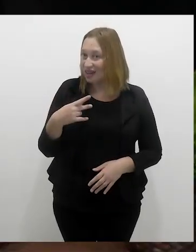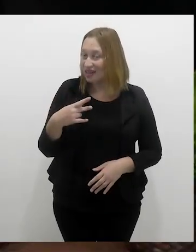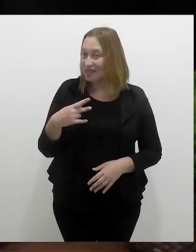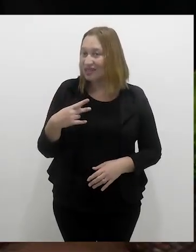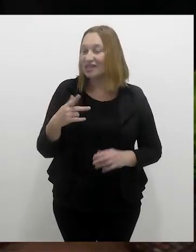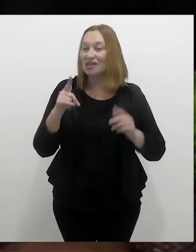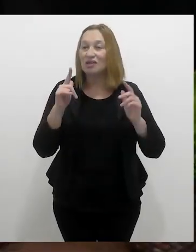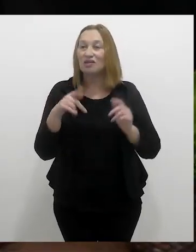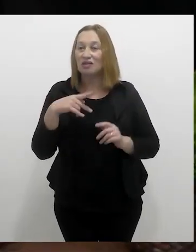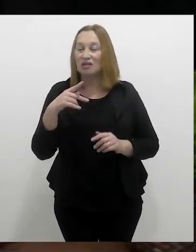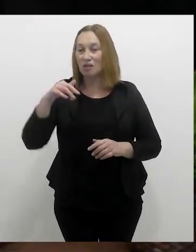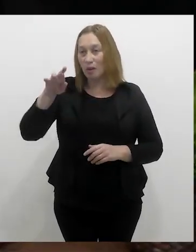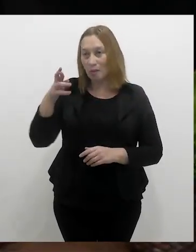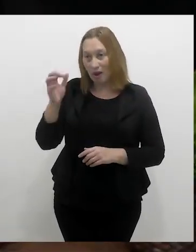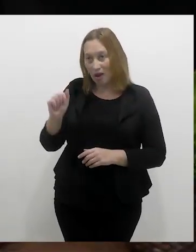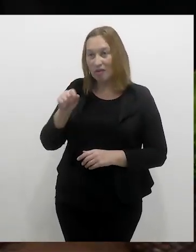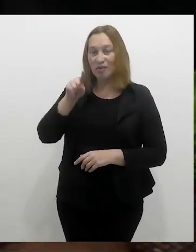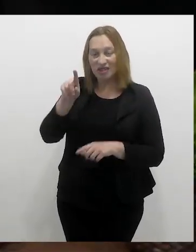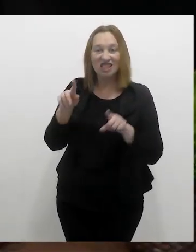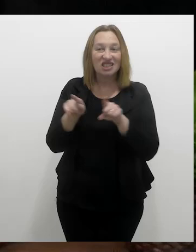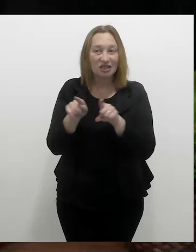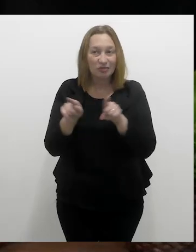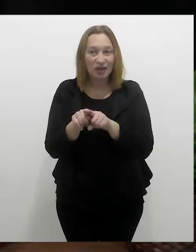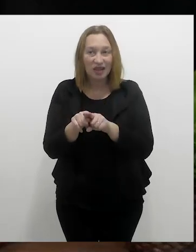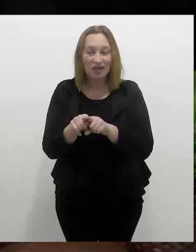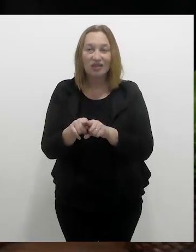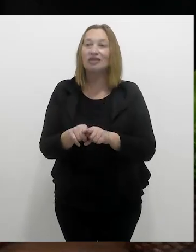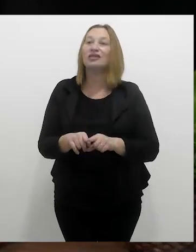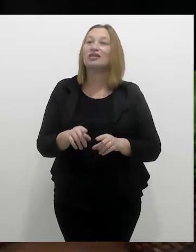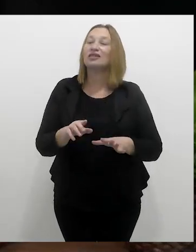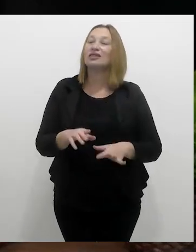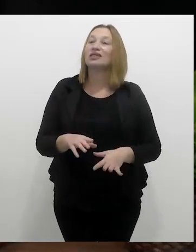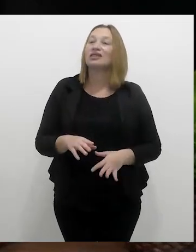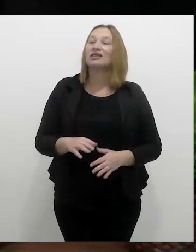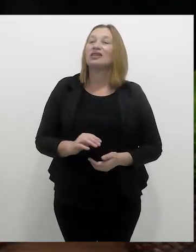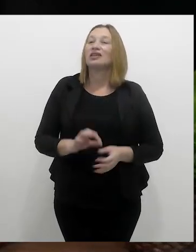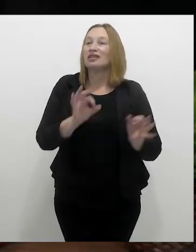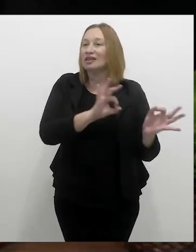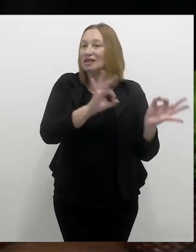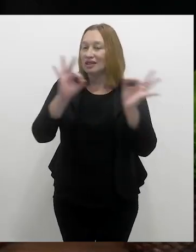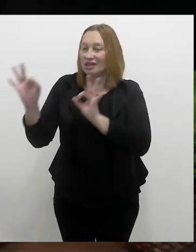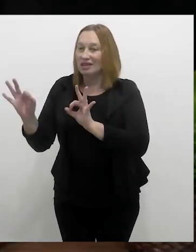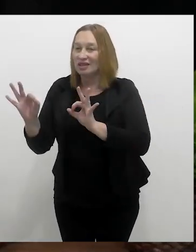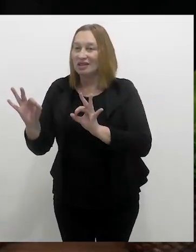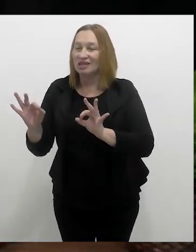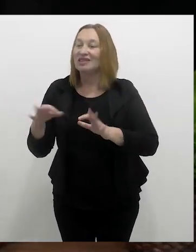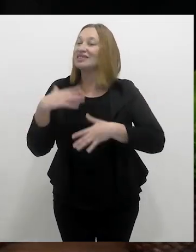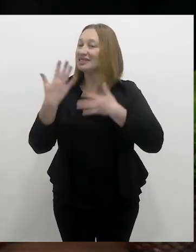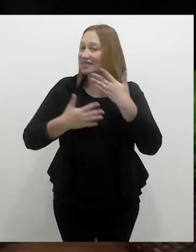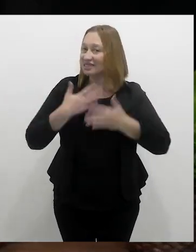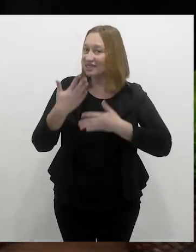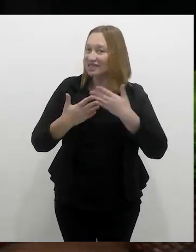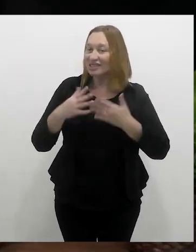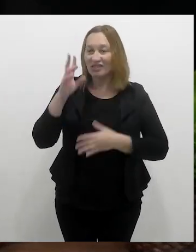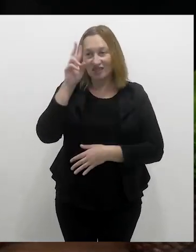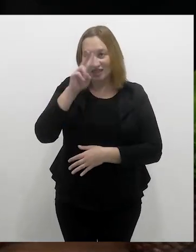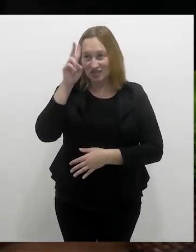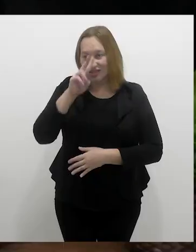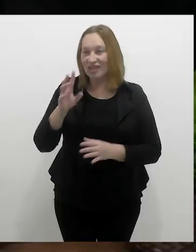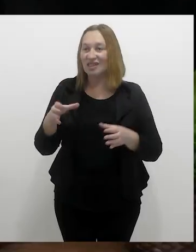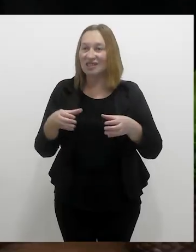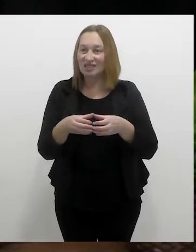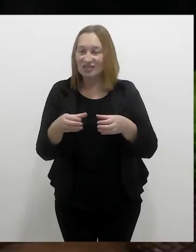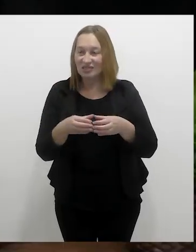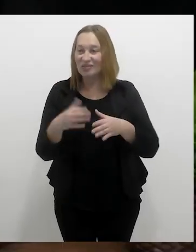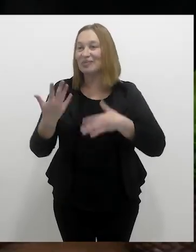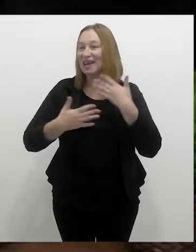das Até. palavras que eu falei para Maura, para você também, nosso espectador, nossa espectadora, que se enriqueceu tanto